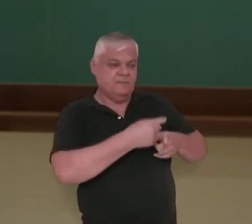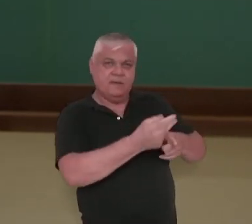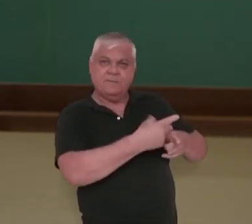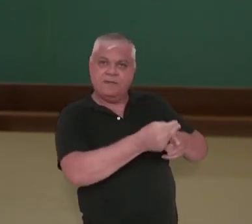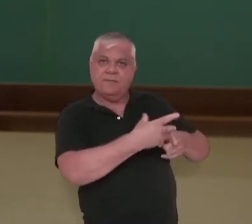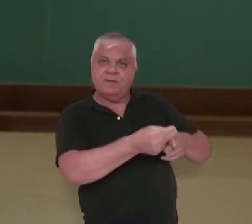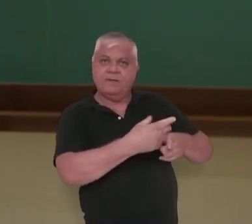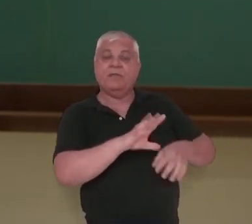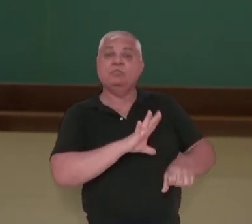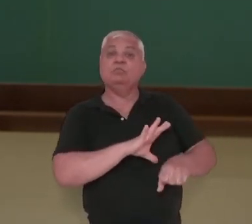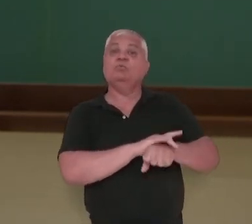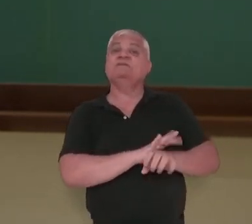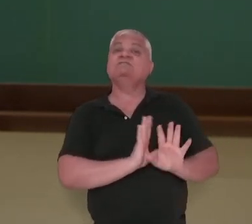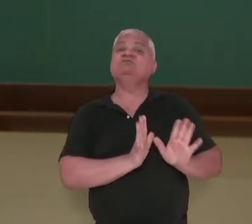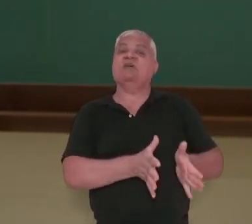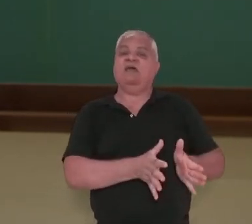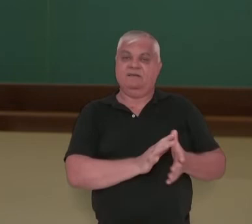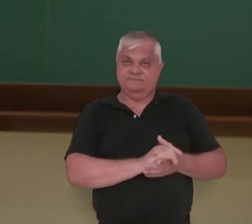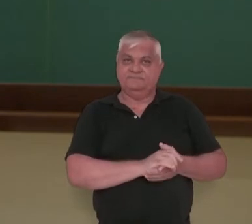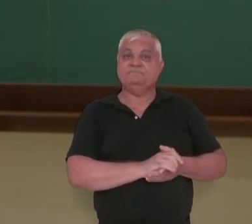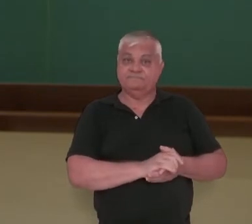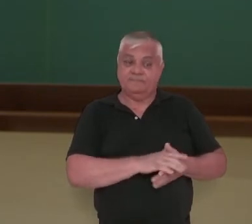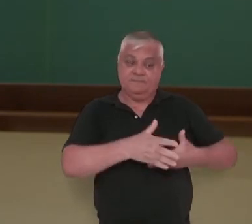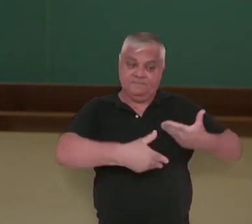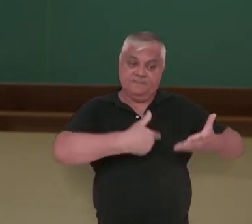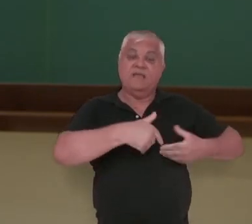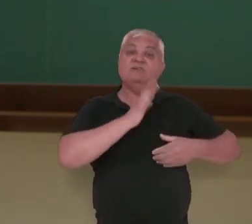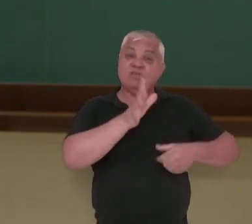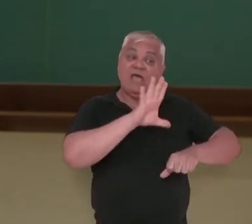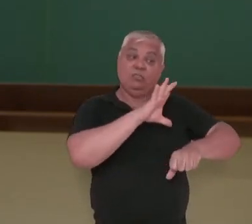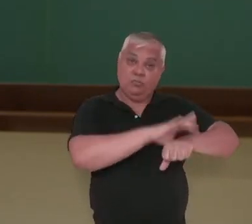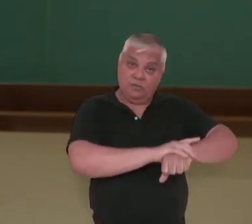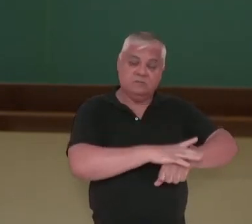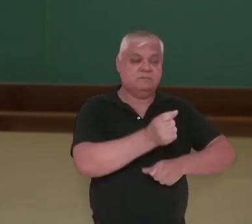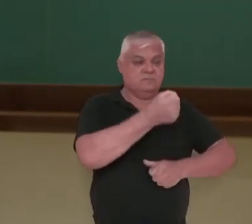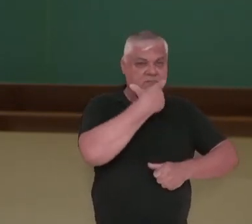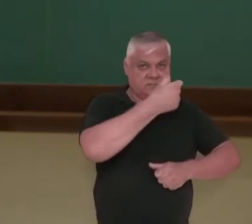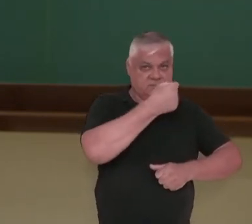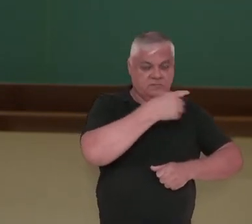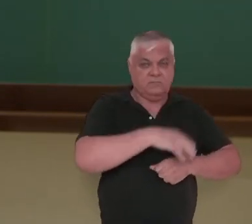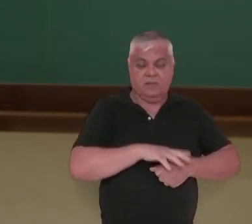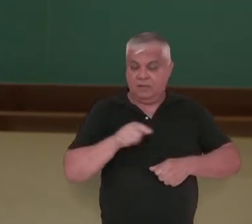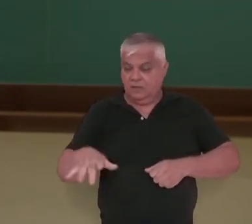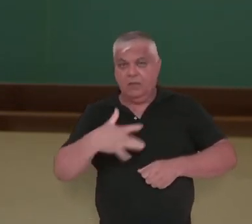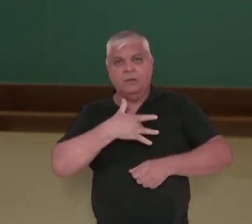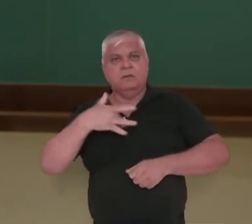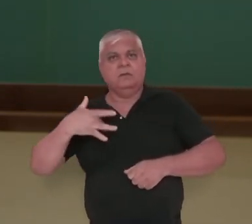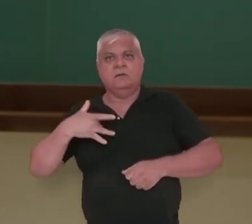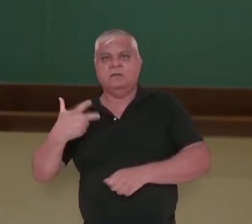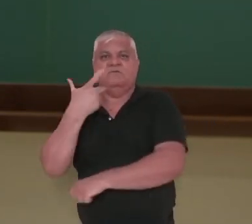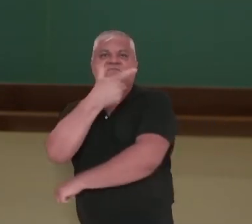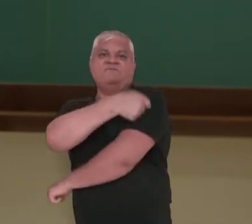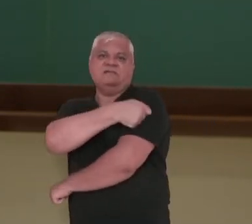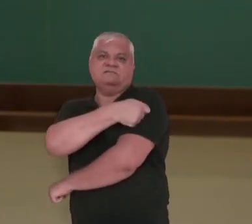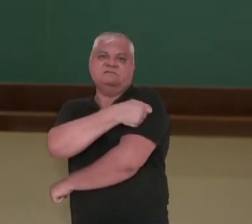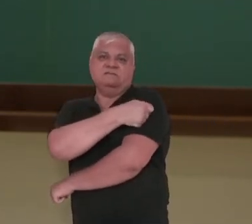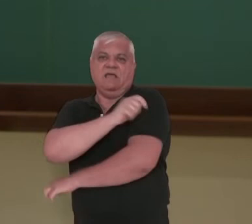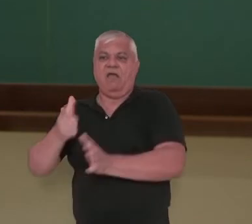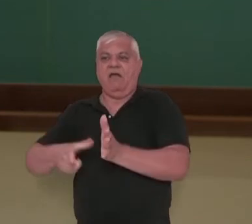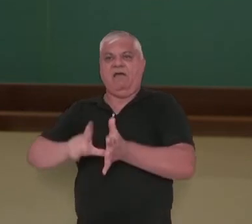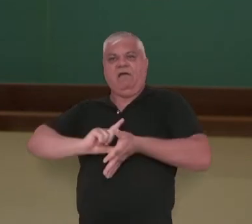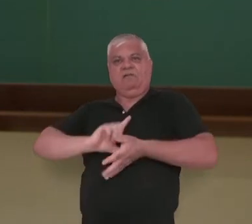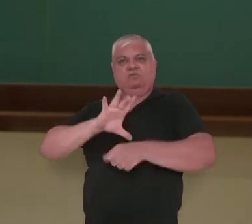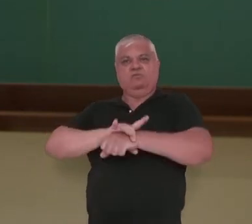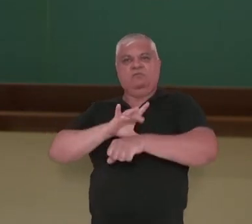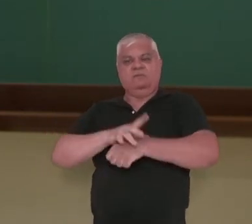aquela doença que está ali naquele organismo. Então, é para tratar a pessoa que está doente, né? Para que ela fique boa logo, para que ela fique sã e